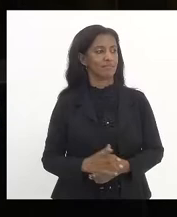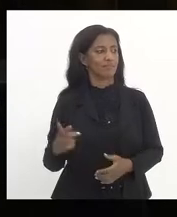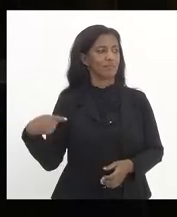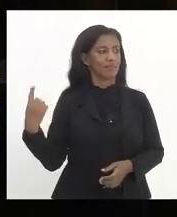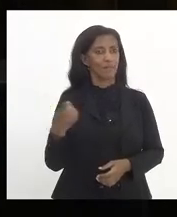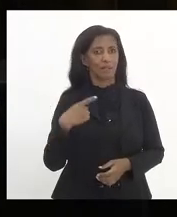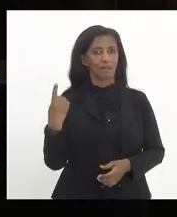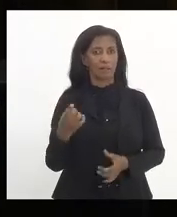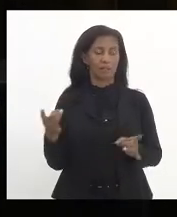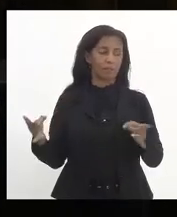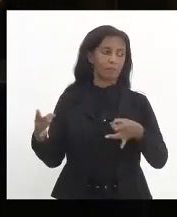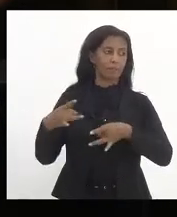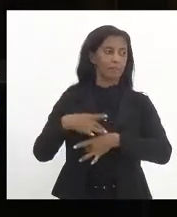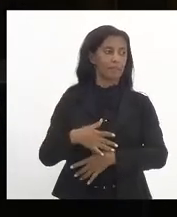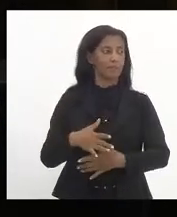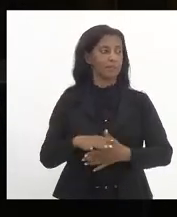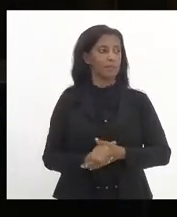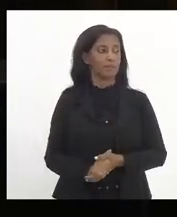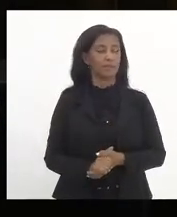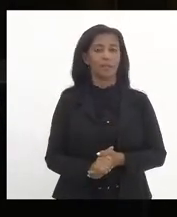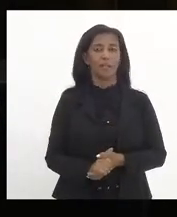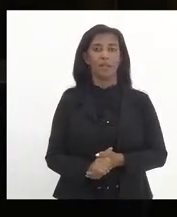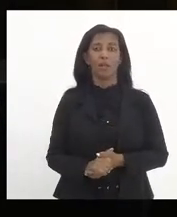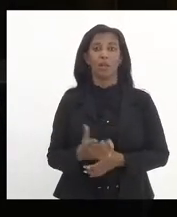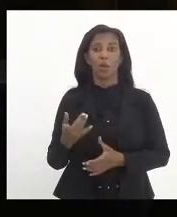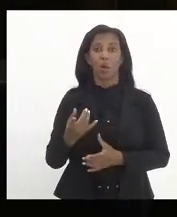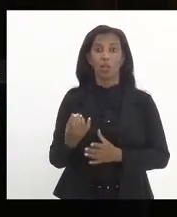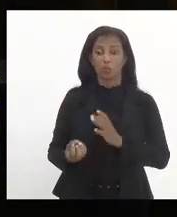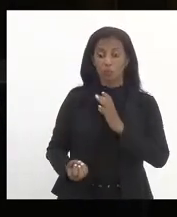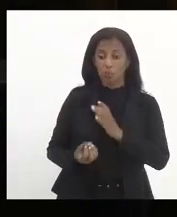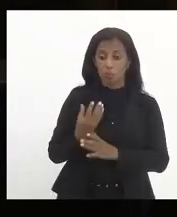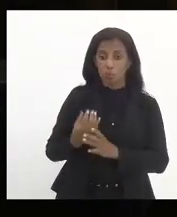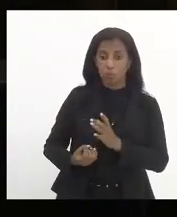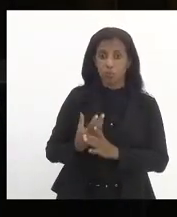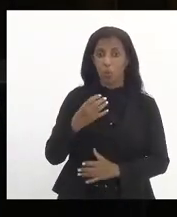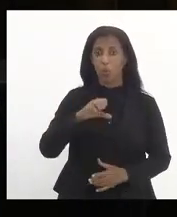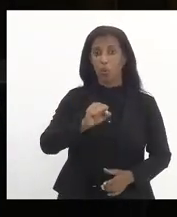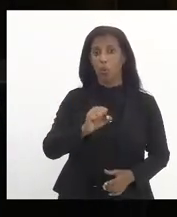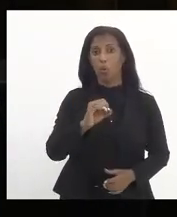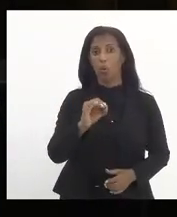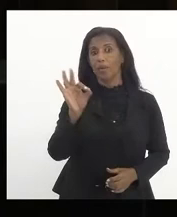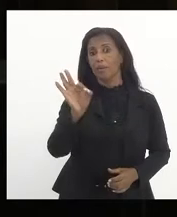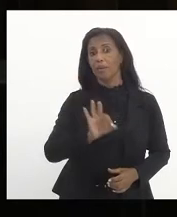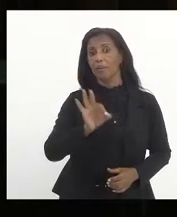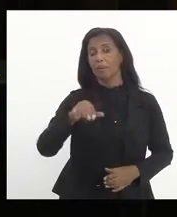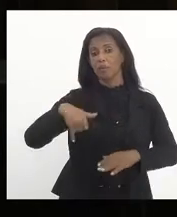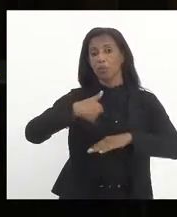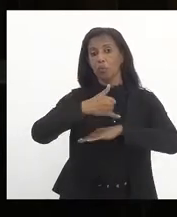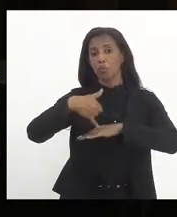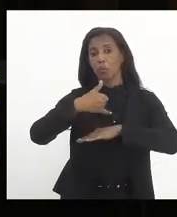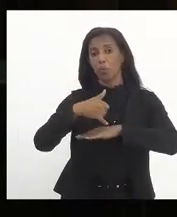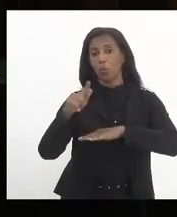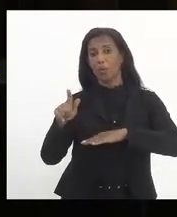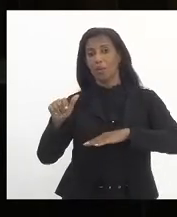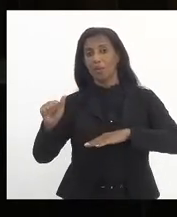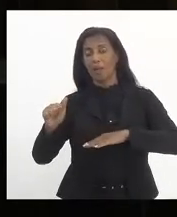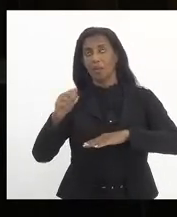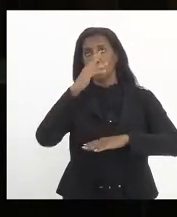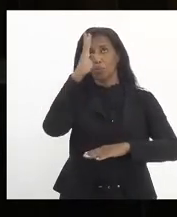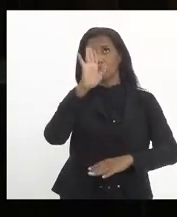somos praticamente produtores de 80% do óleo e gás do Brasil